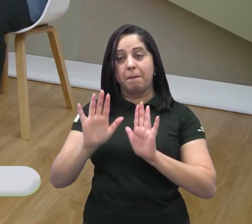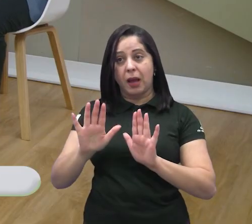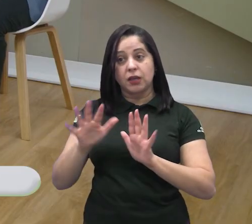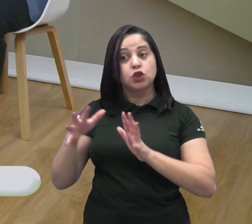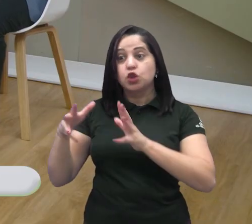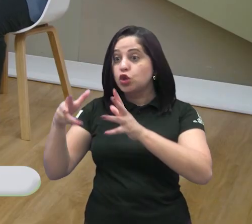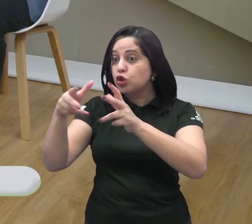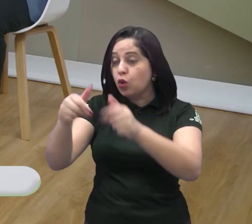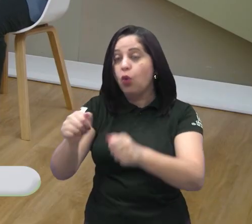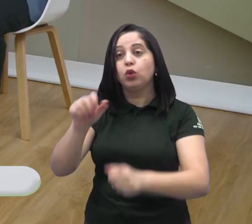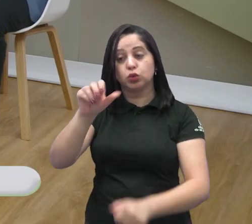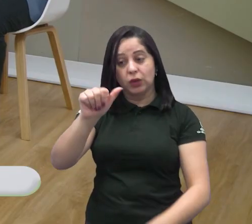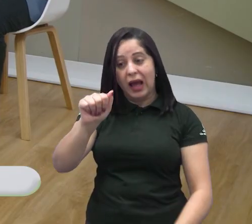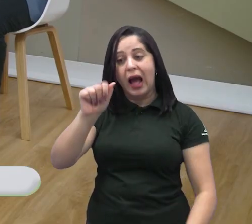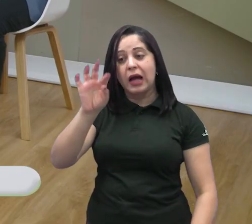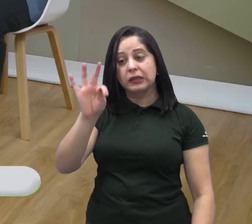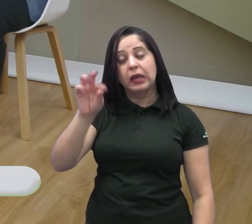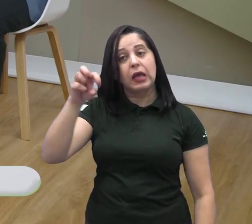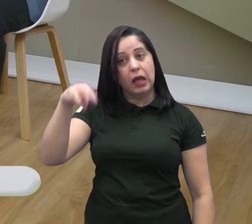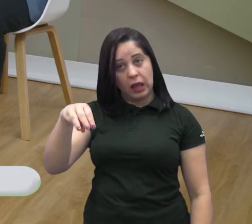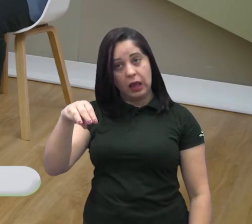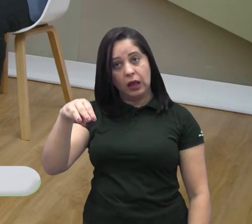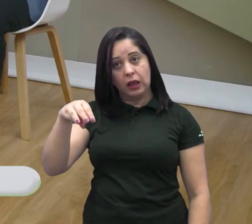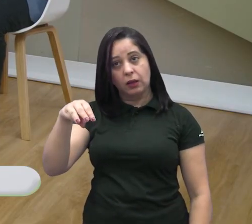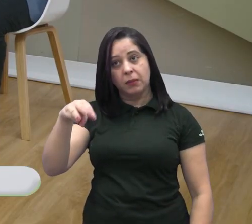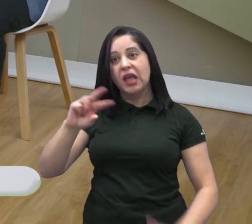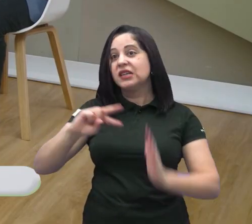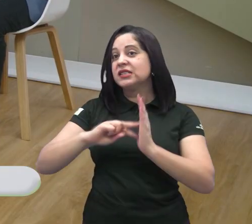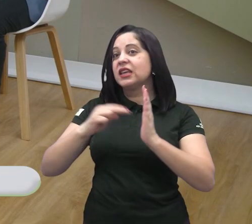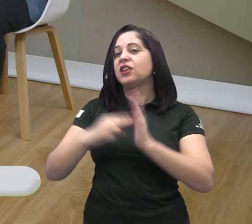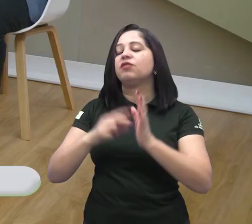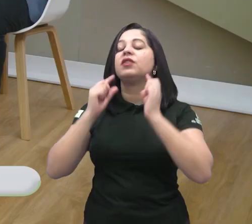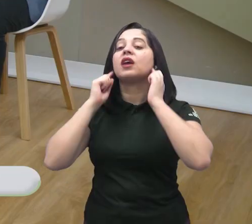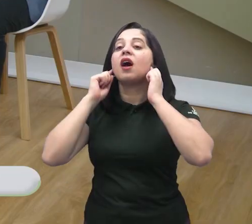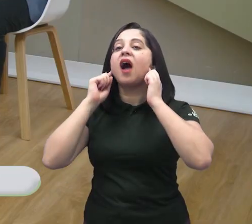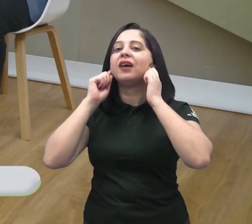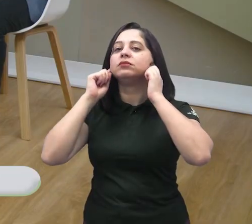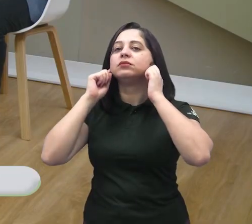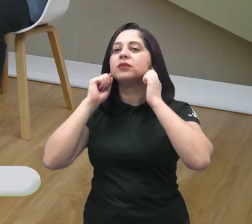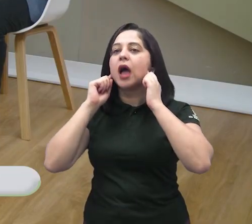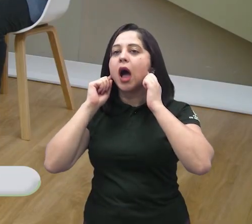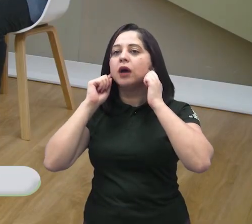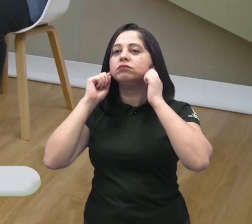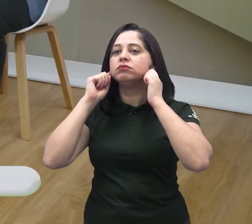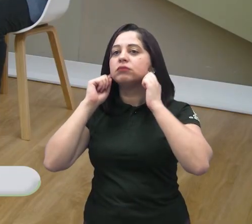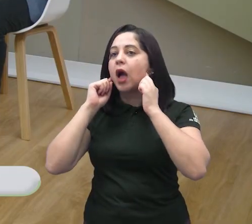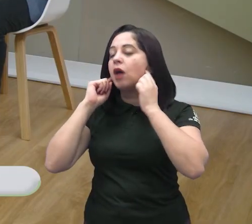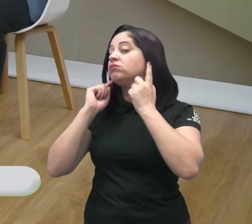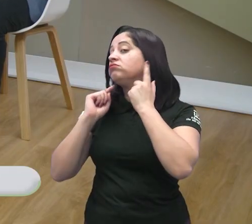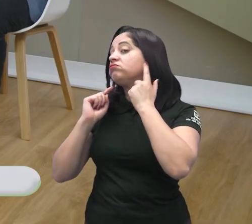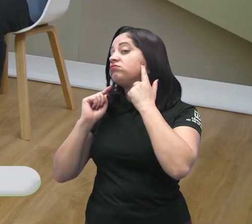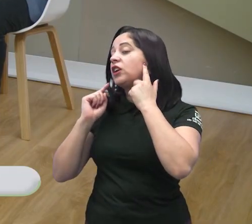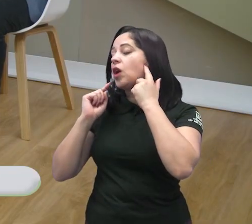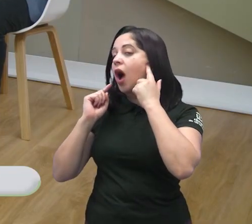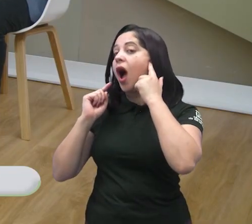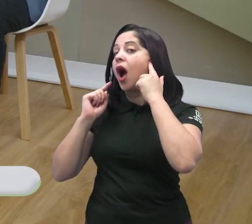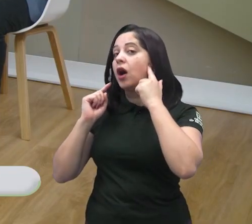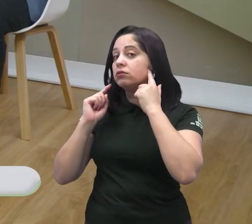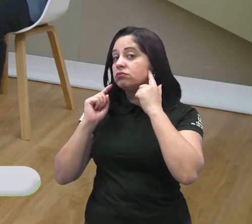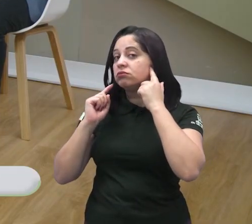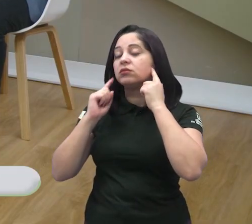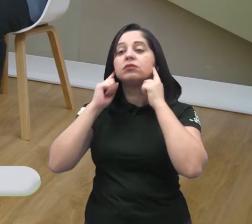ATM. ATM todos nós temos. ATM é uma abreviação da nossa articulação, chama-se